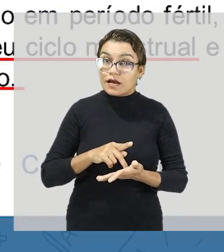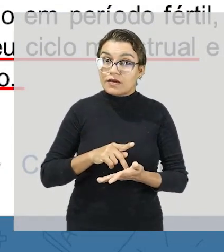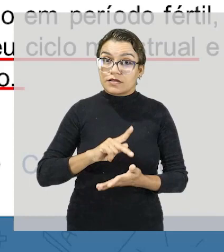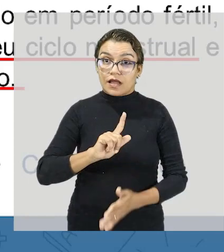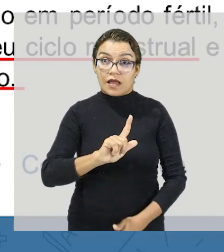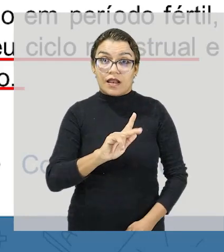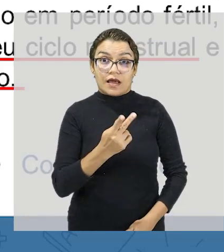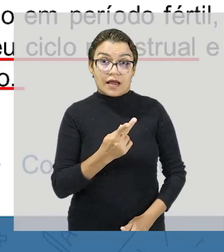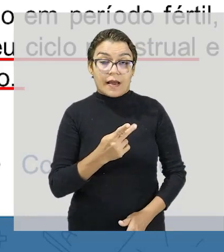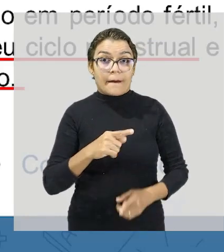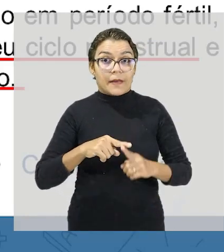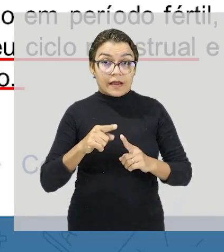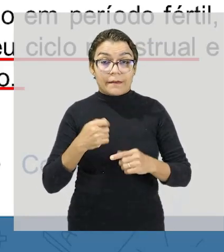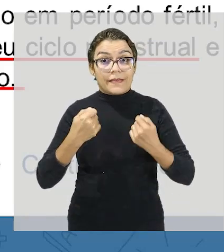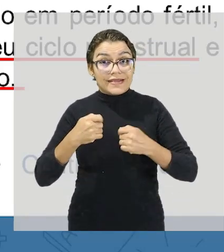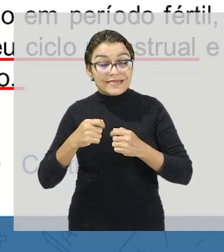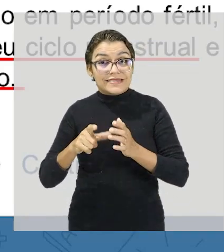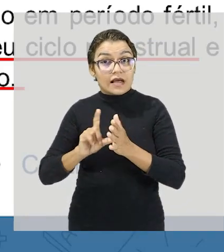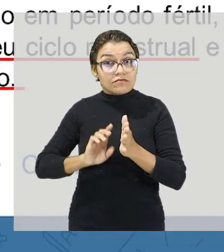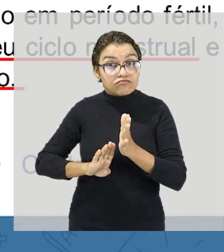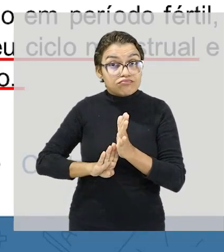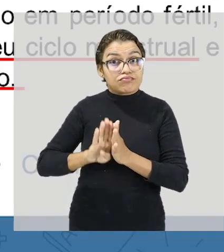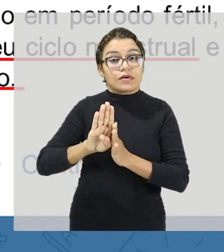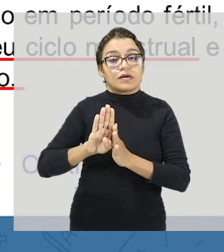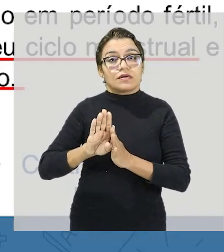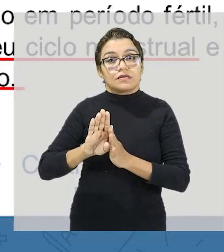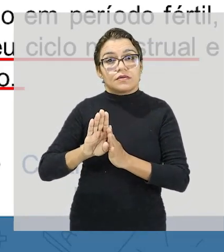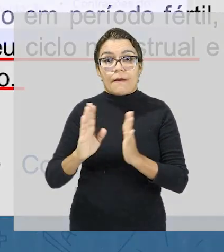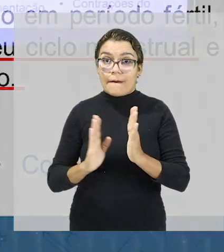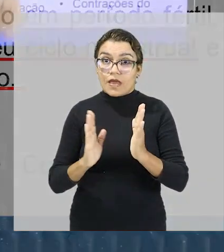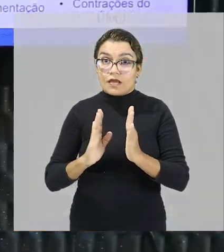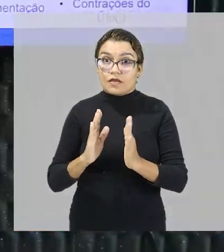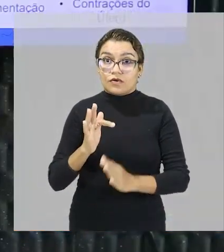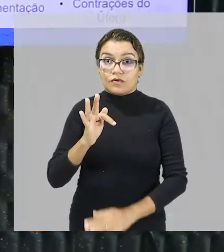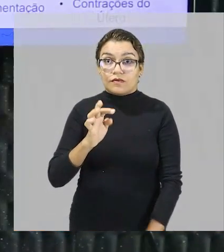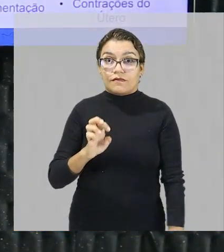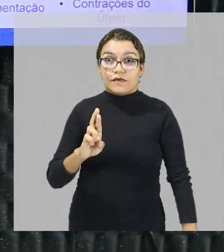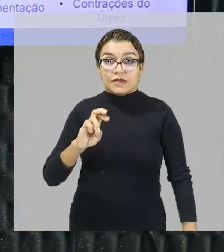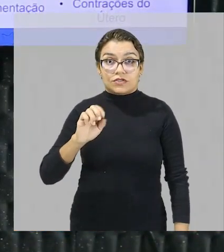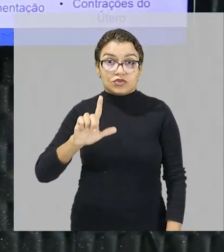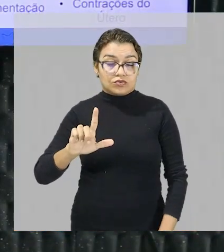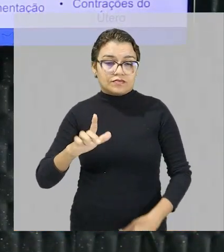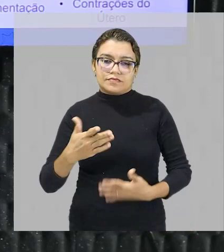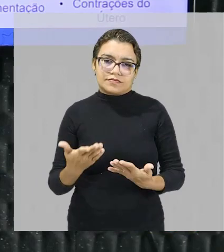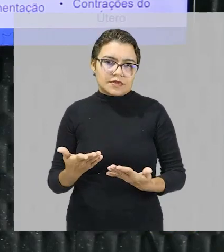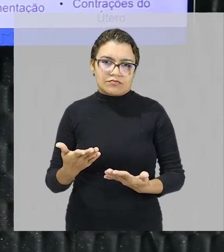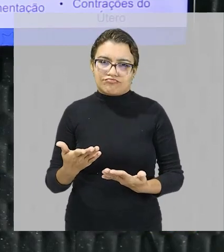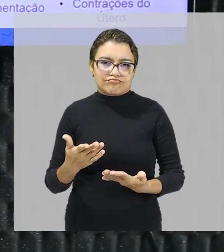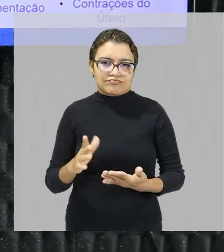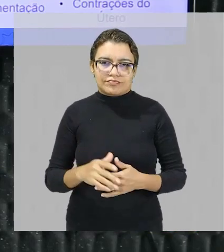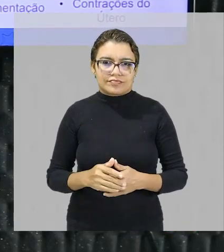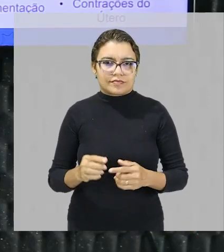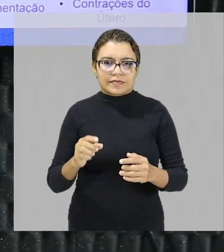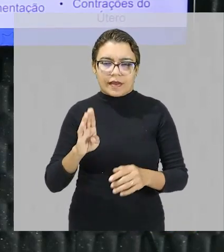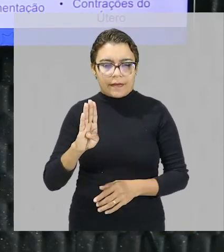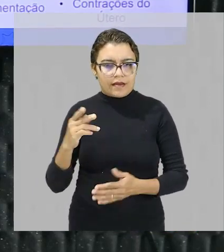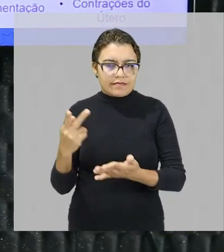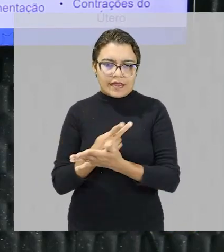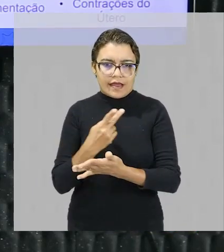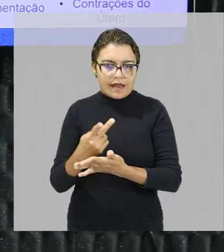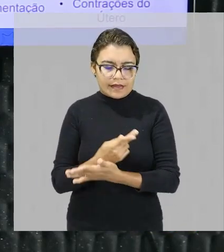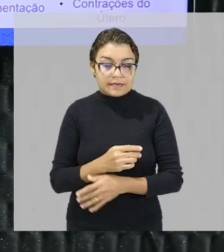de Juliana deveriam estar altos para poder dizer que ela estaria no período fértil. Tranquilo? Então, não vou nem ler também o restante. A letra